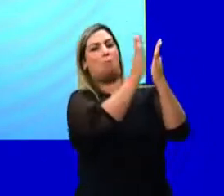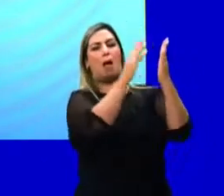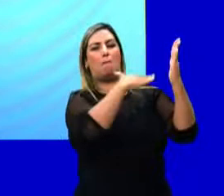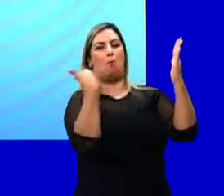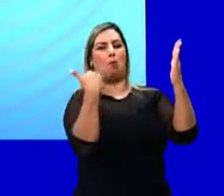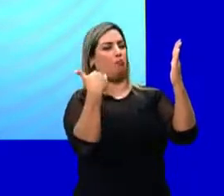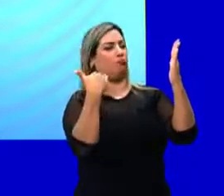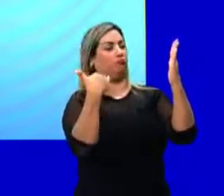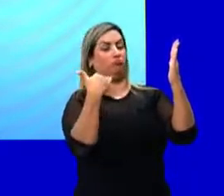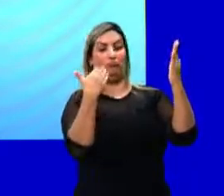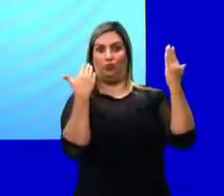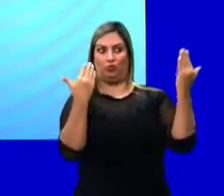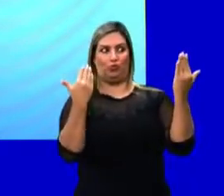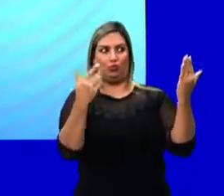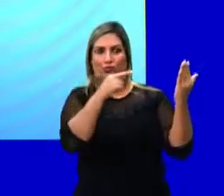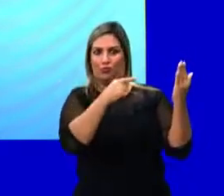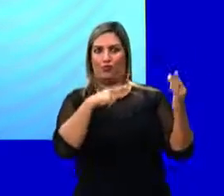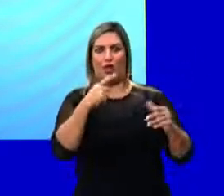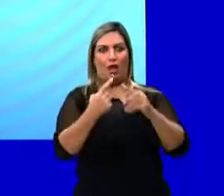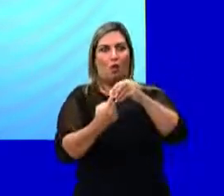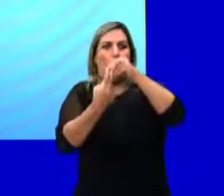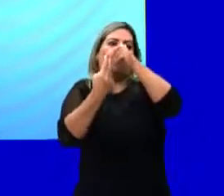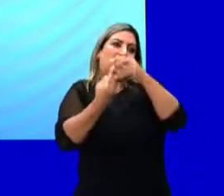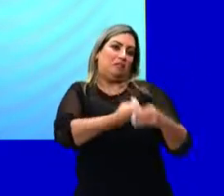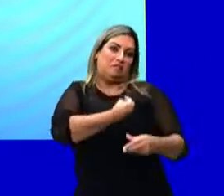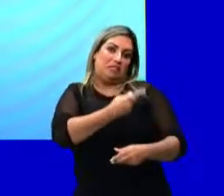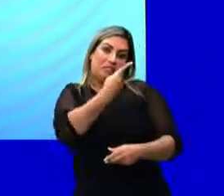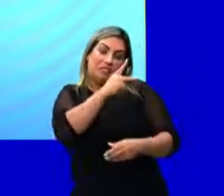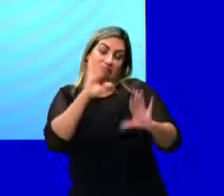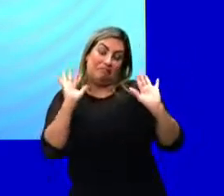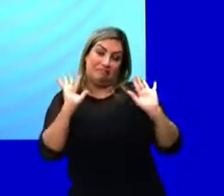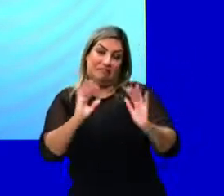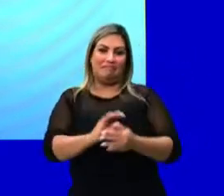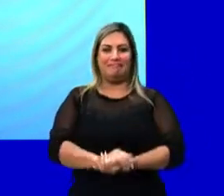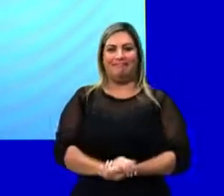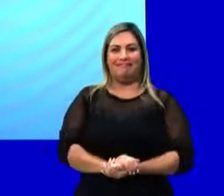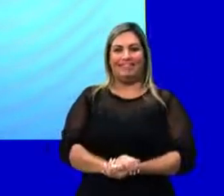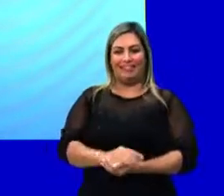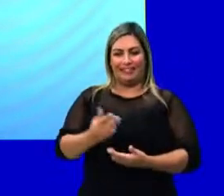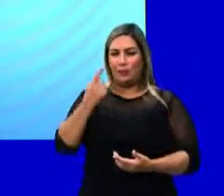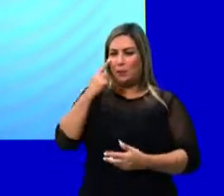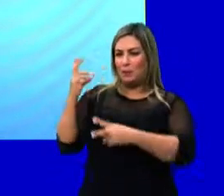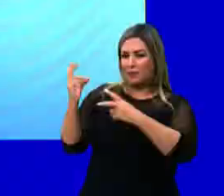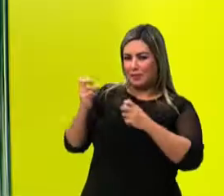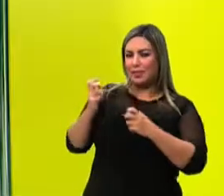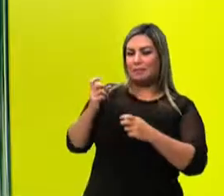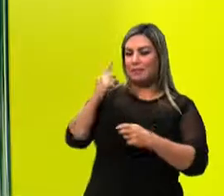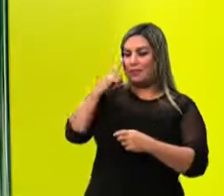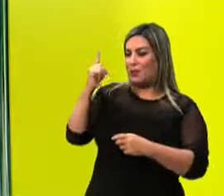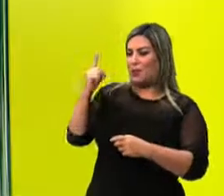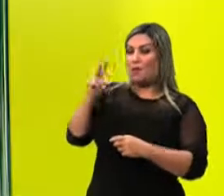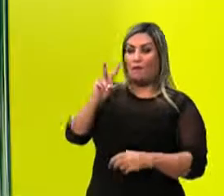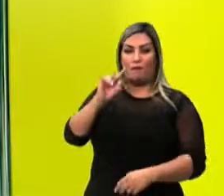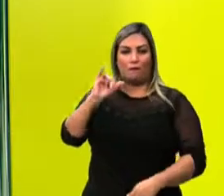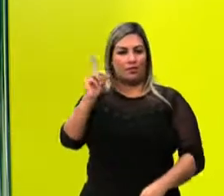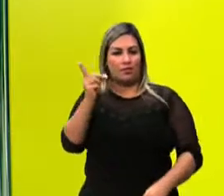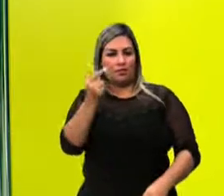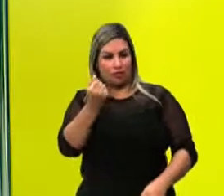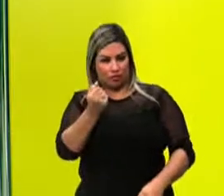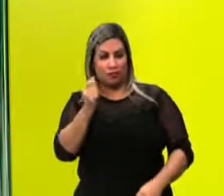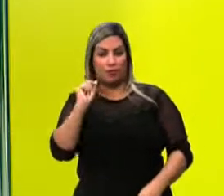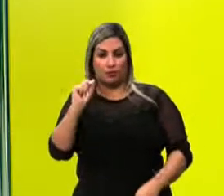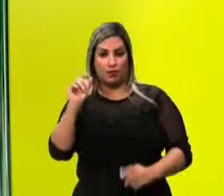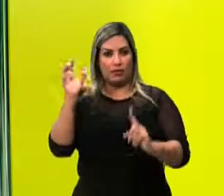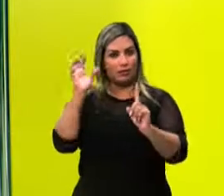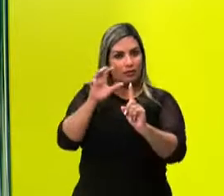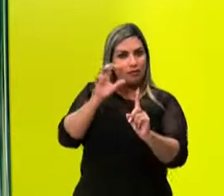parede, mas desconfio que era a única que ele tinha. Então perceba, essa vidinha, no caso aqui, a